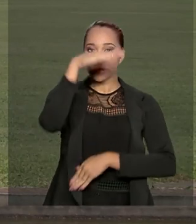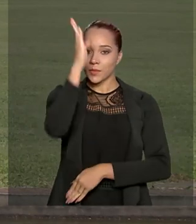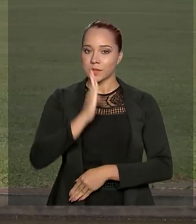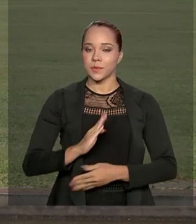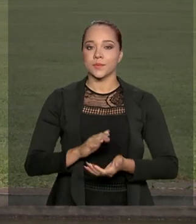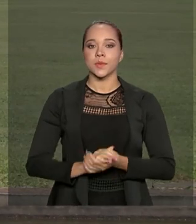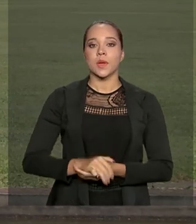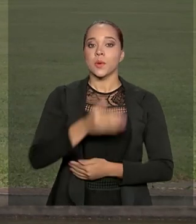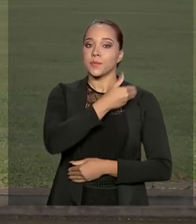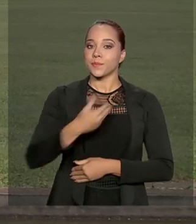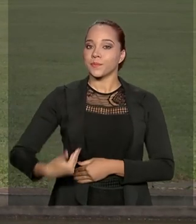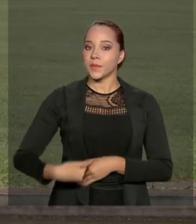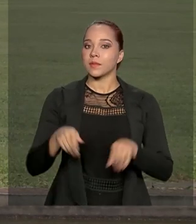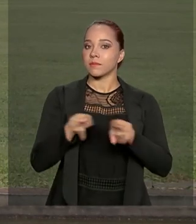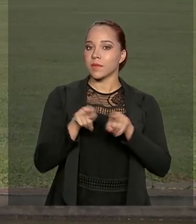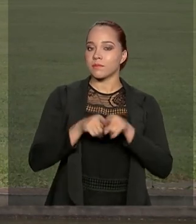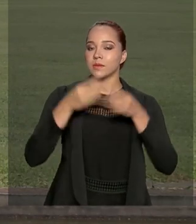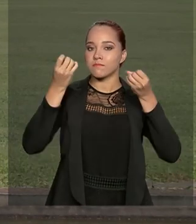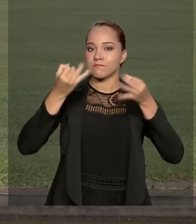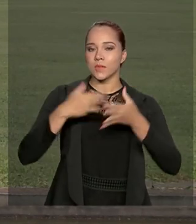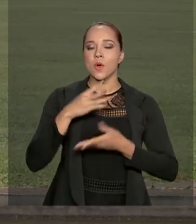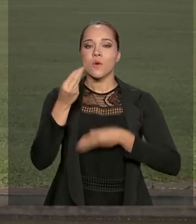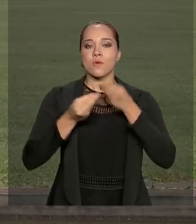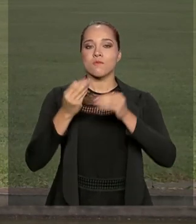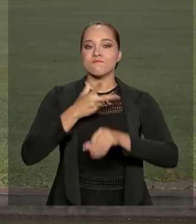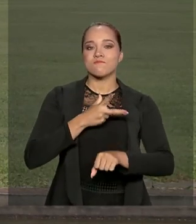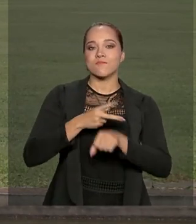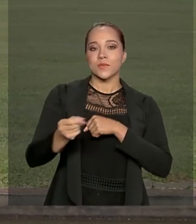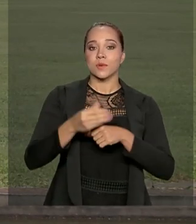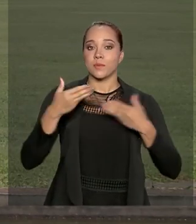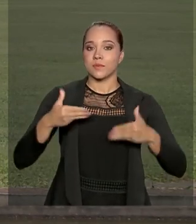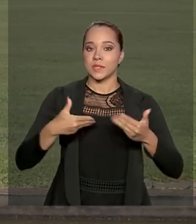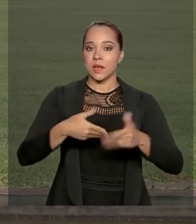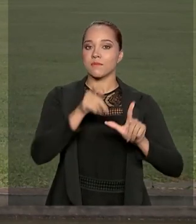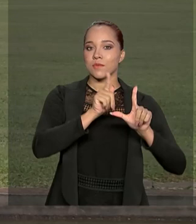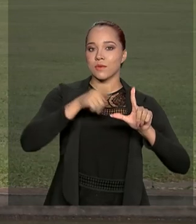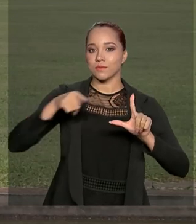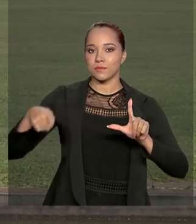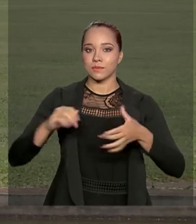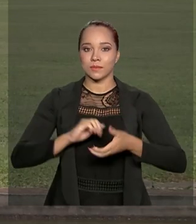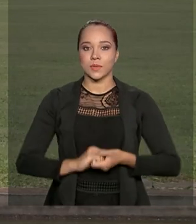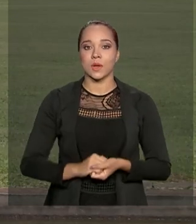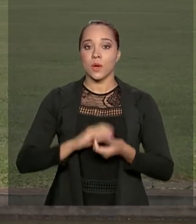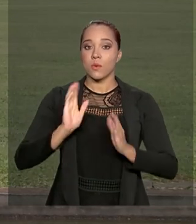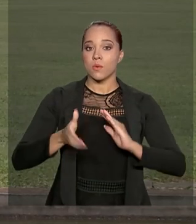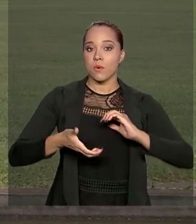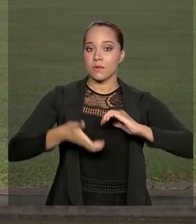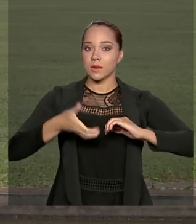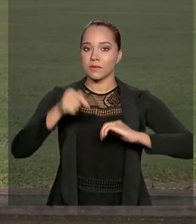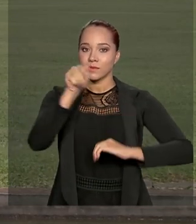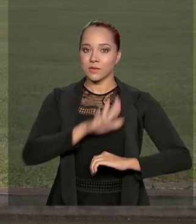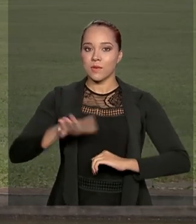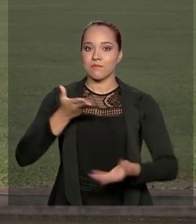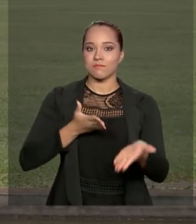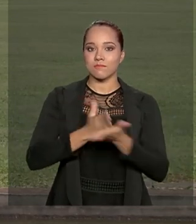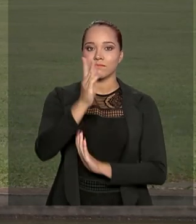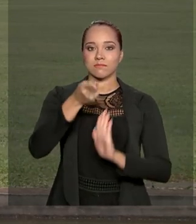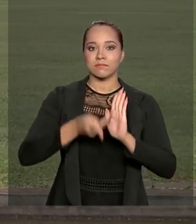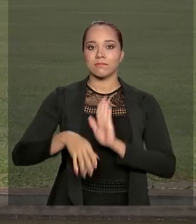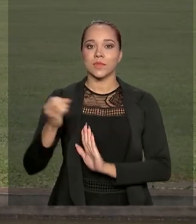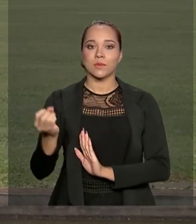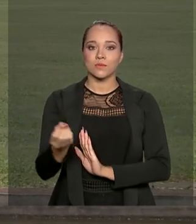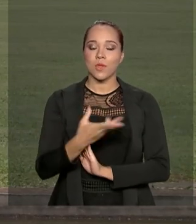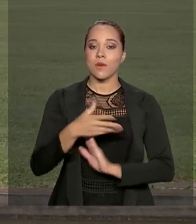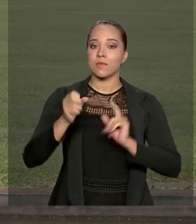presidente falou ainda sobre as conquistas do Ministério da Economia. O Congresso Nacional aprovou o projeto da nova